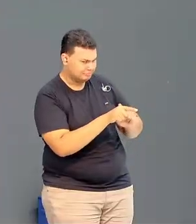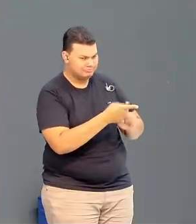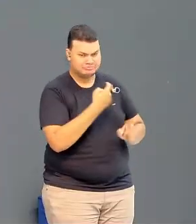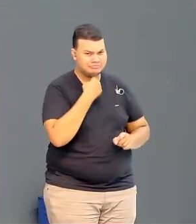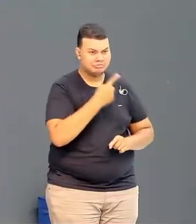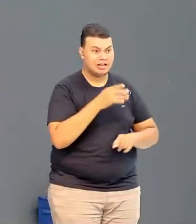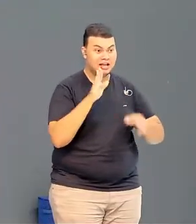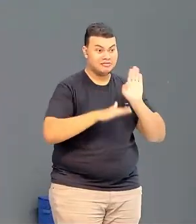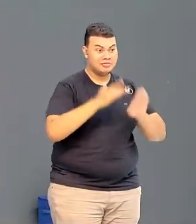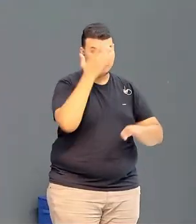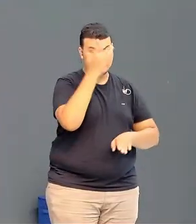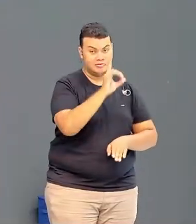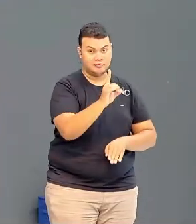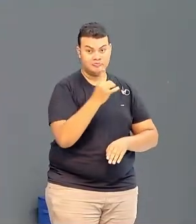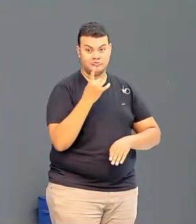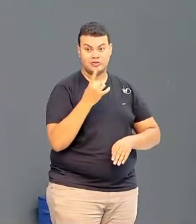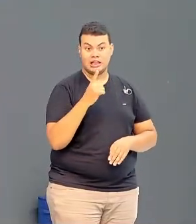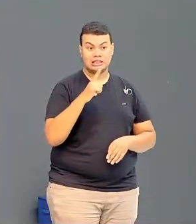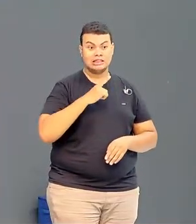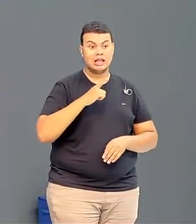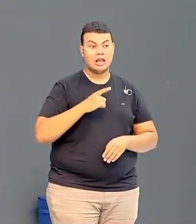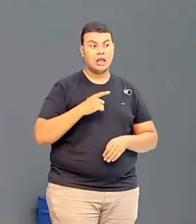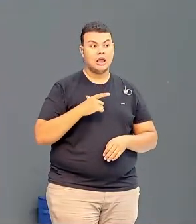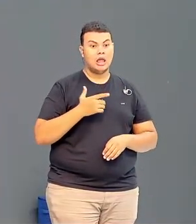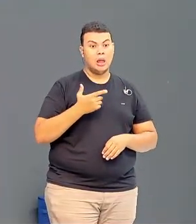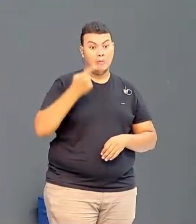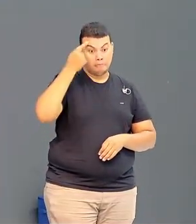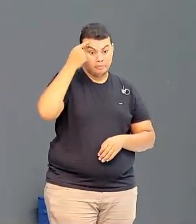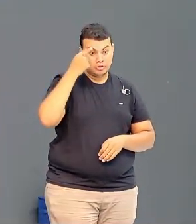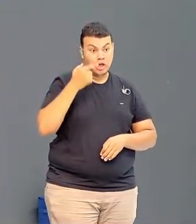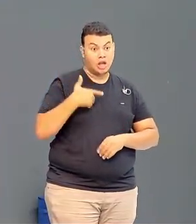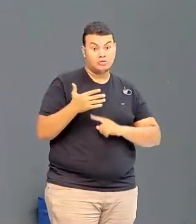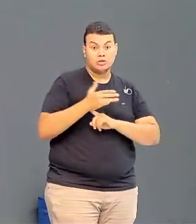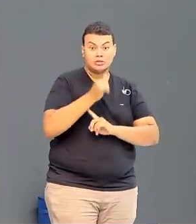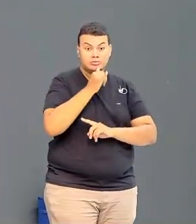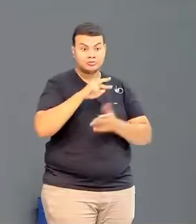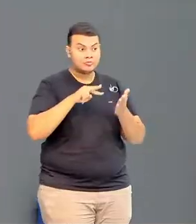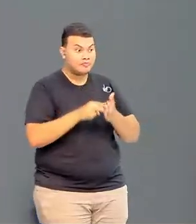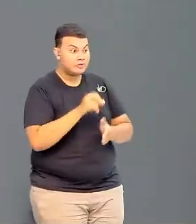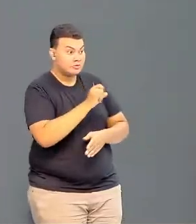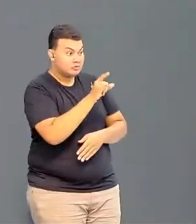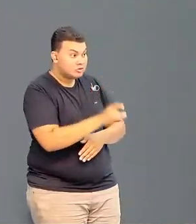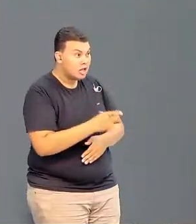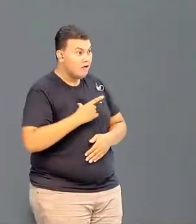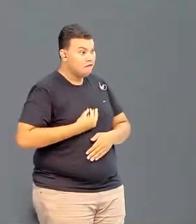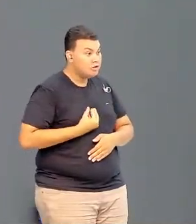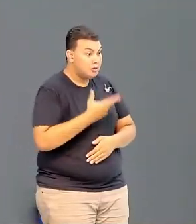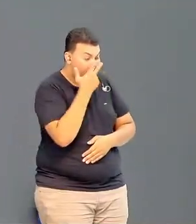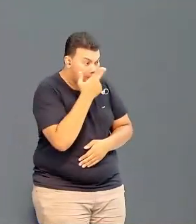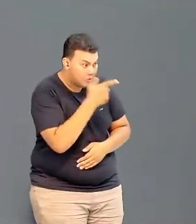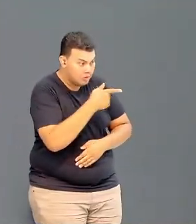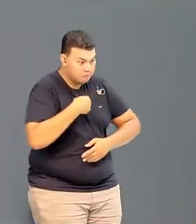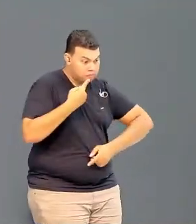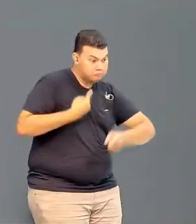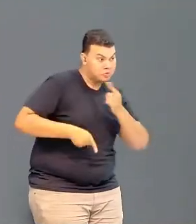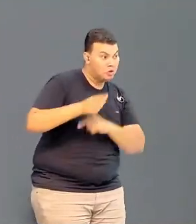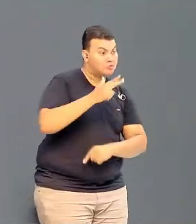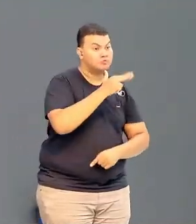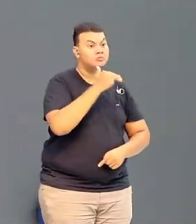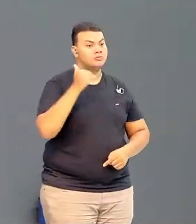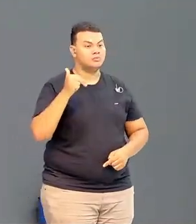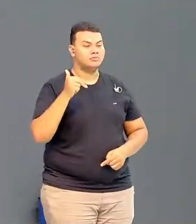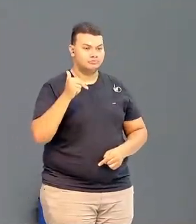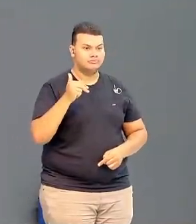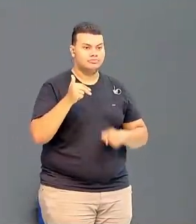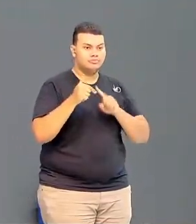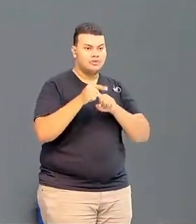às vezes o fez achando que estava ajudando, né? Ah, se você continuar desse jeito, você não vai ser ninguém na vida. Pronto.